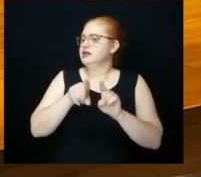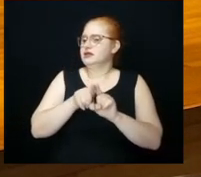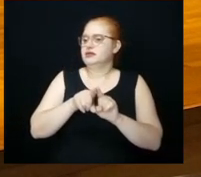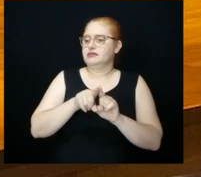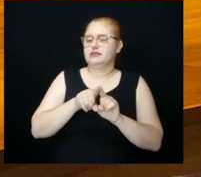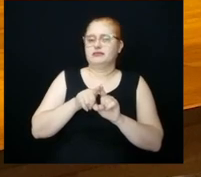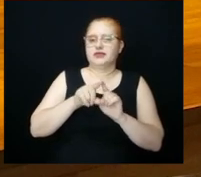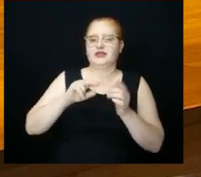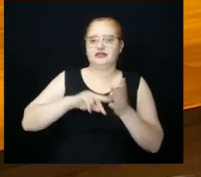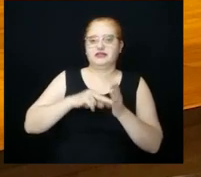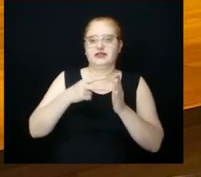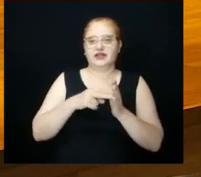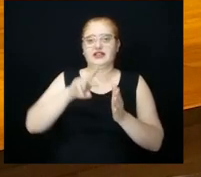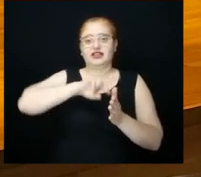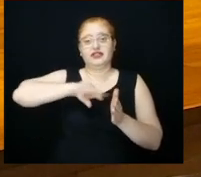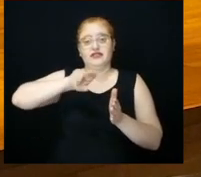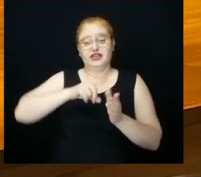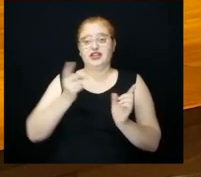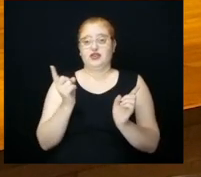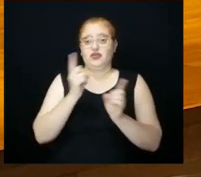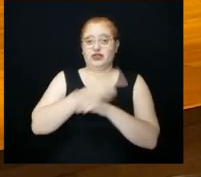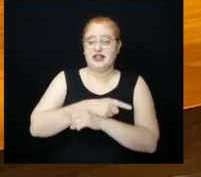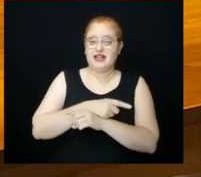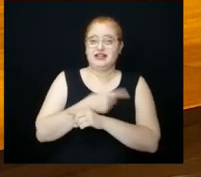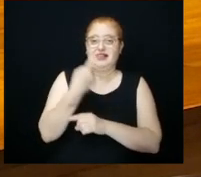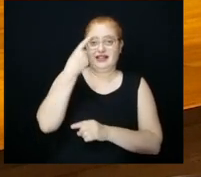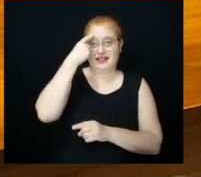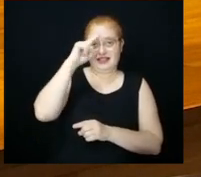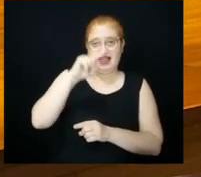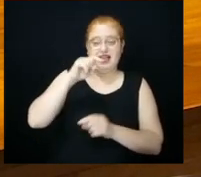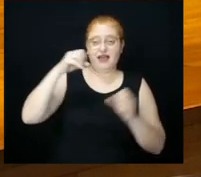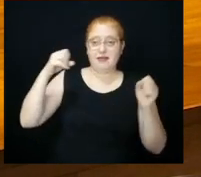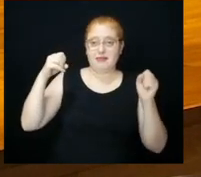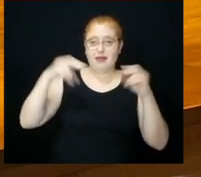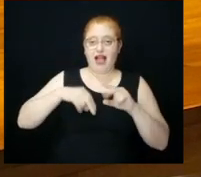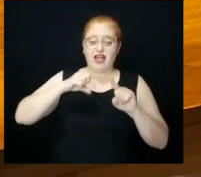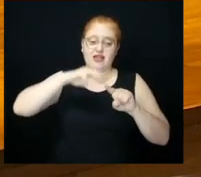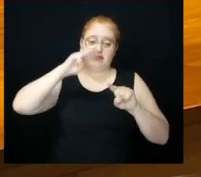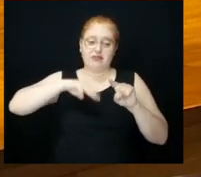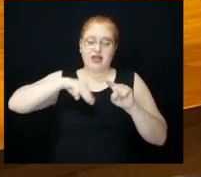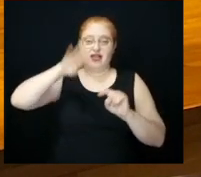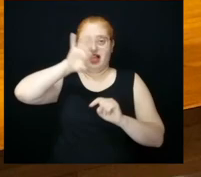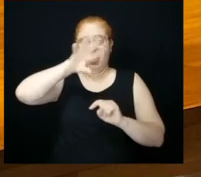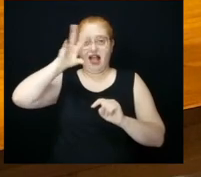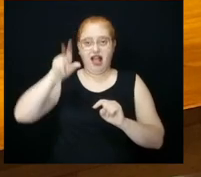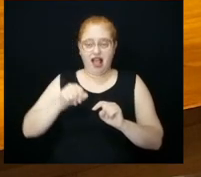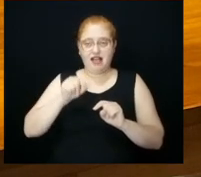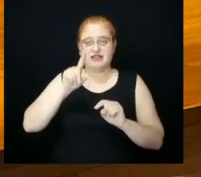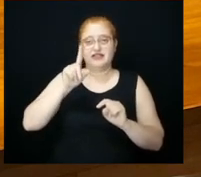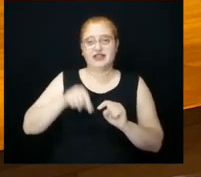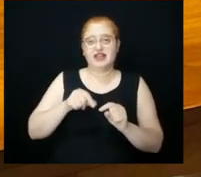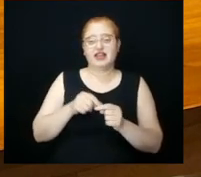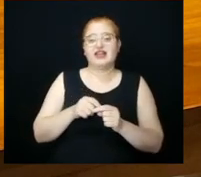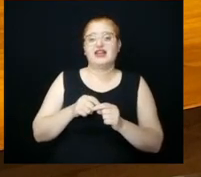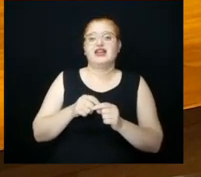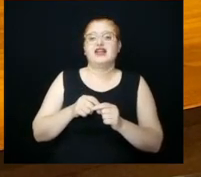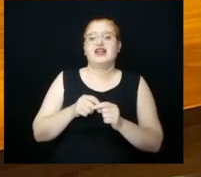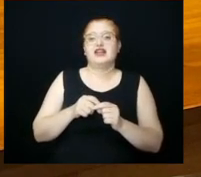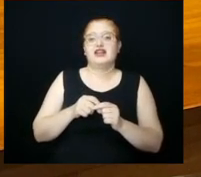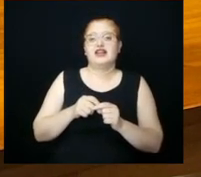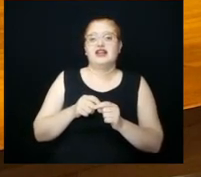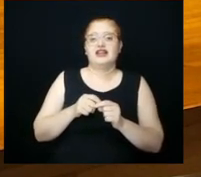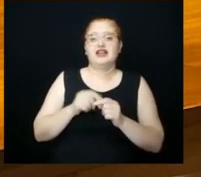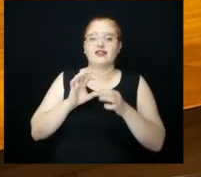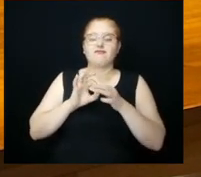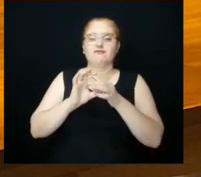que não é. Hoje o movimento é ao contrário. Essa ideia mágica, mítica da África como algo, uma unidade,